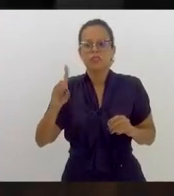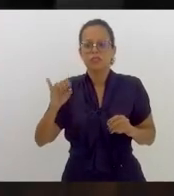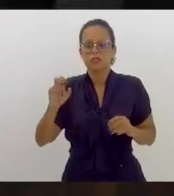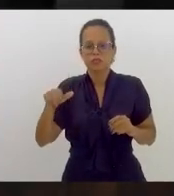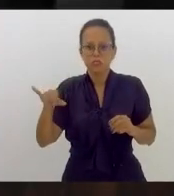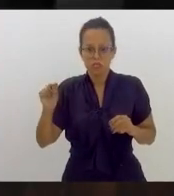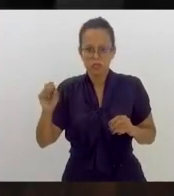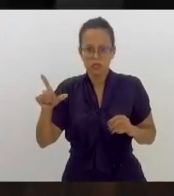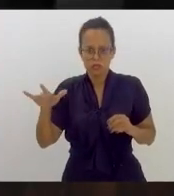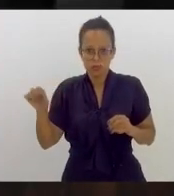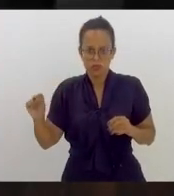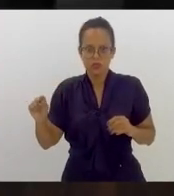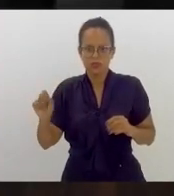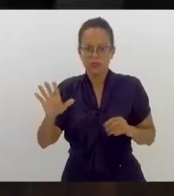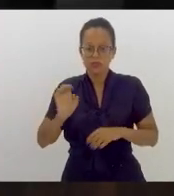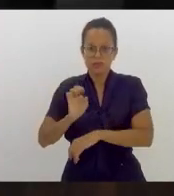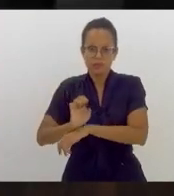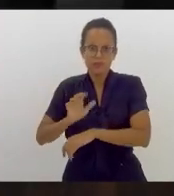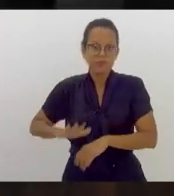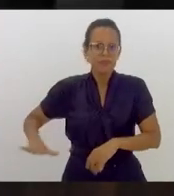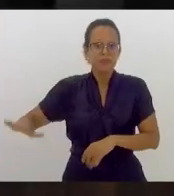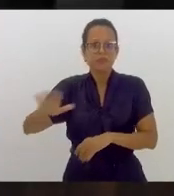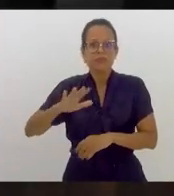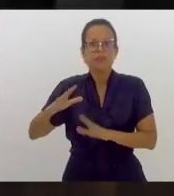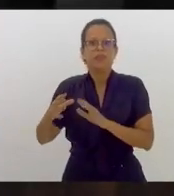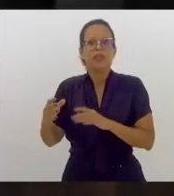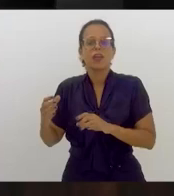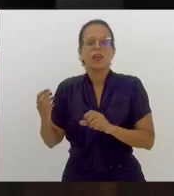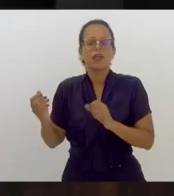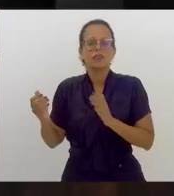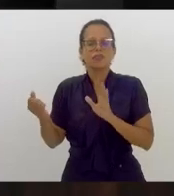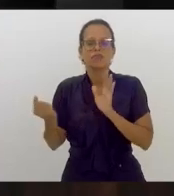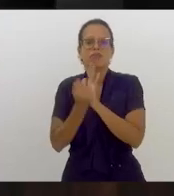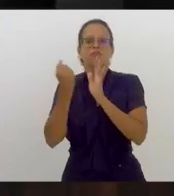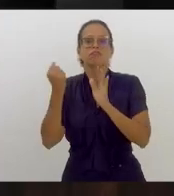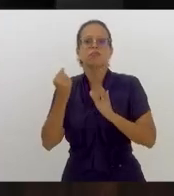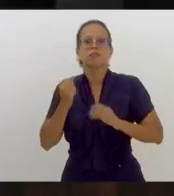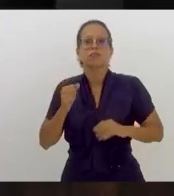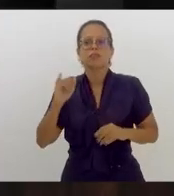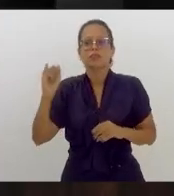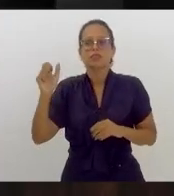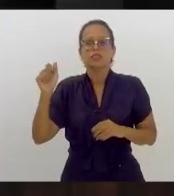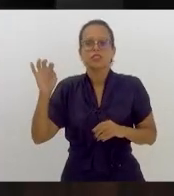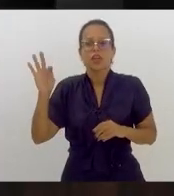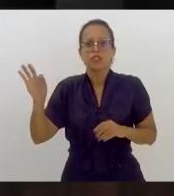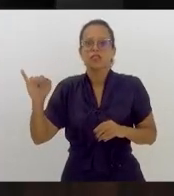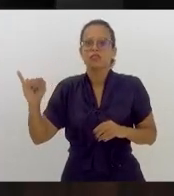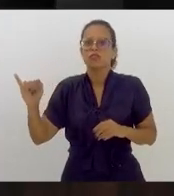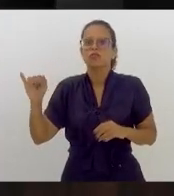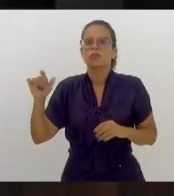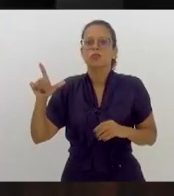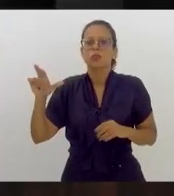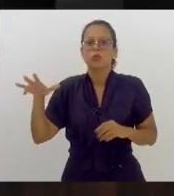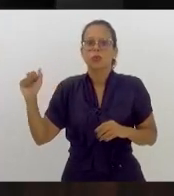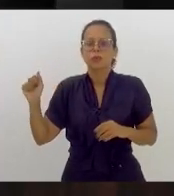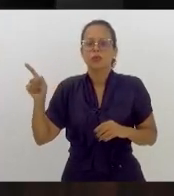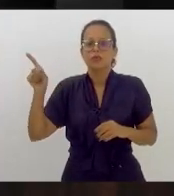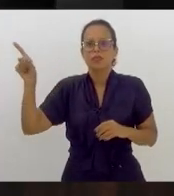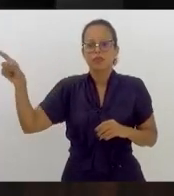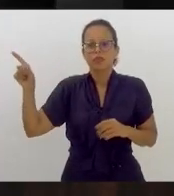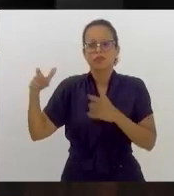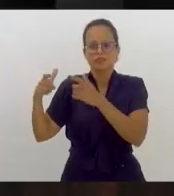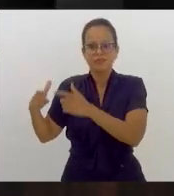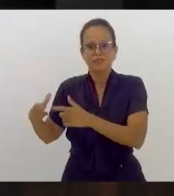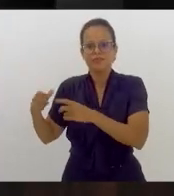âmbito do Estado do Rio de Janeiro como patrimônio material para fins de preservação do Yacht Clube do Rio de Janeiro, situado na Avenida Pasteur, número